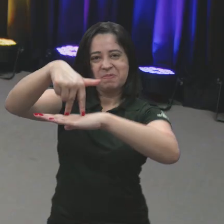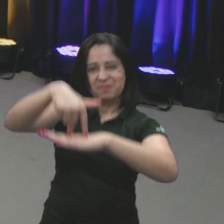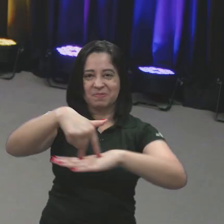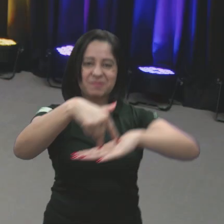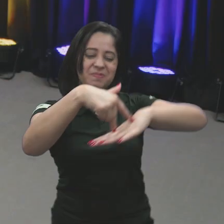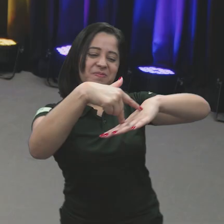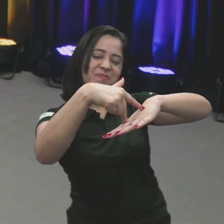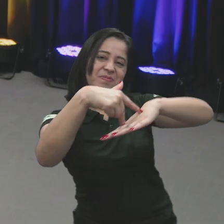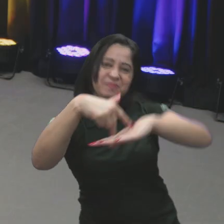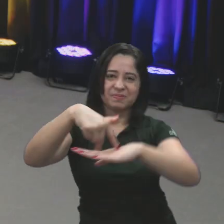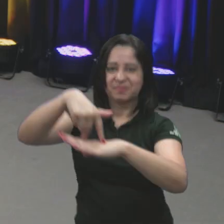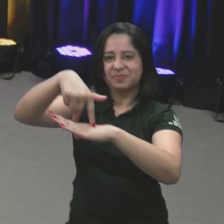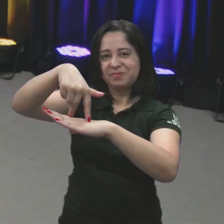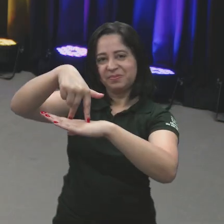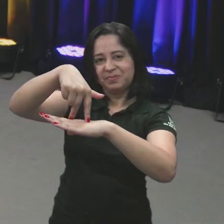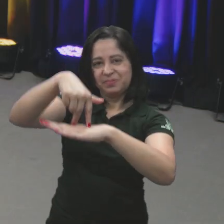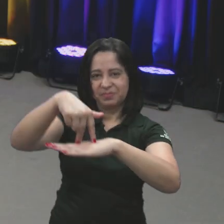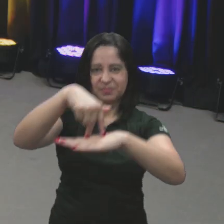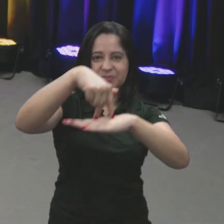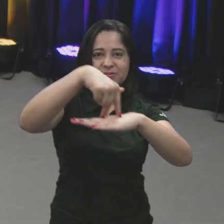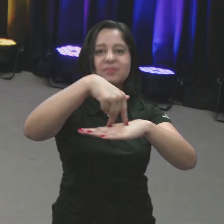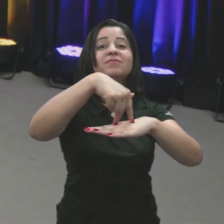pé.